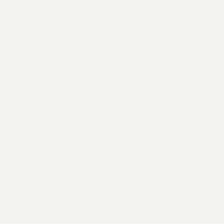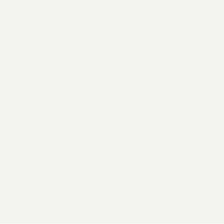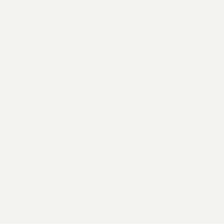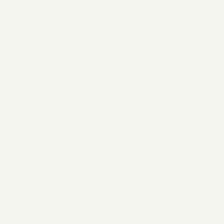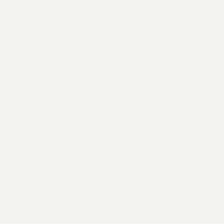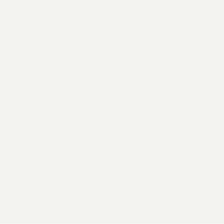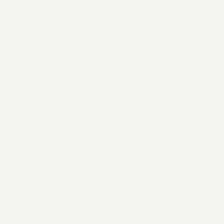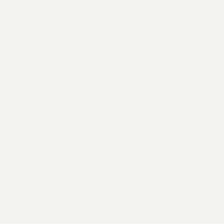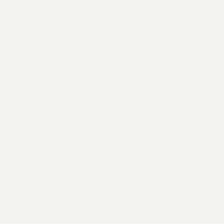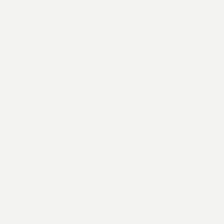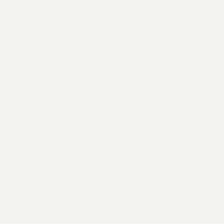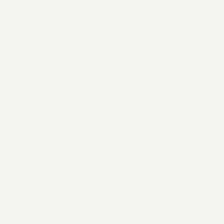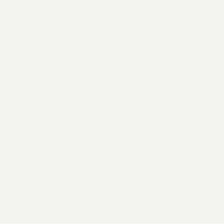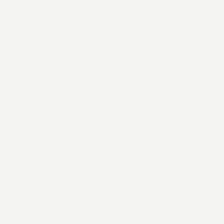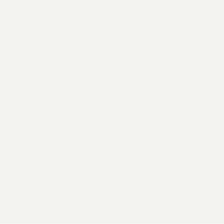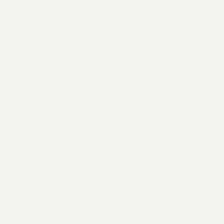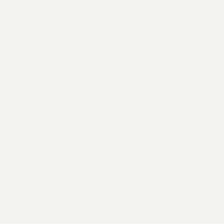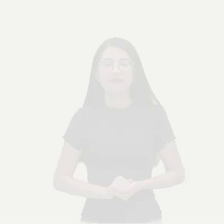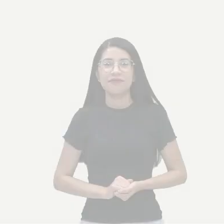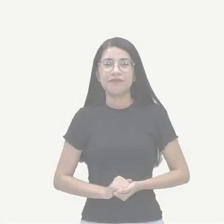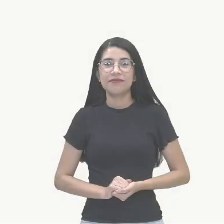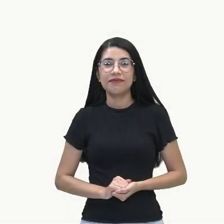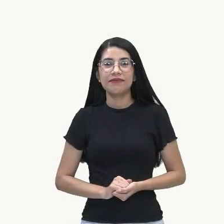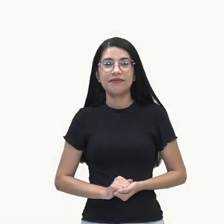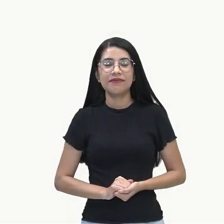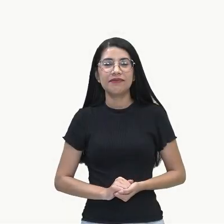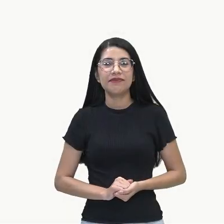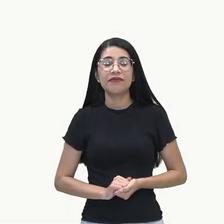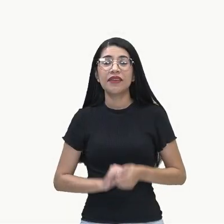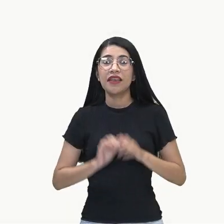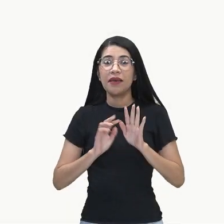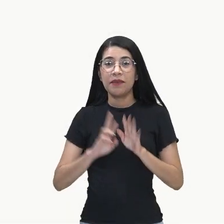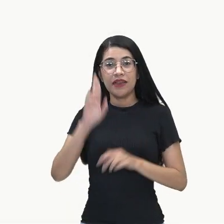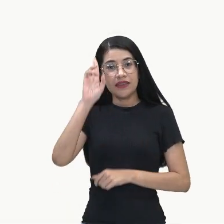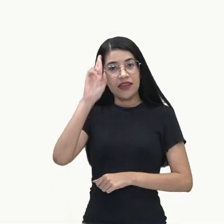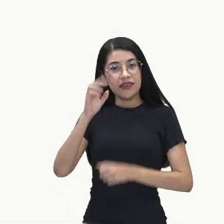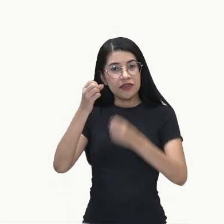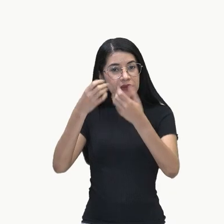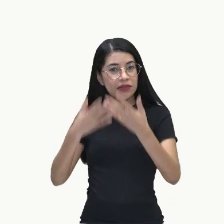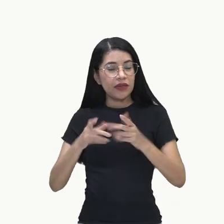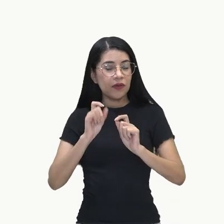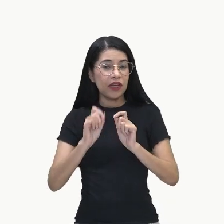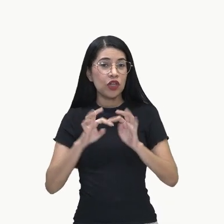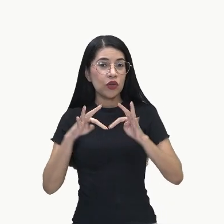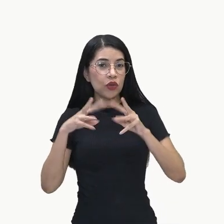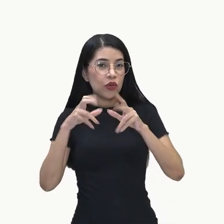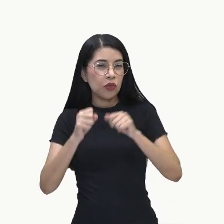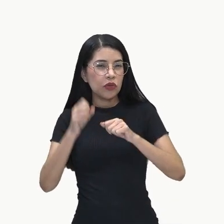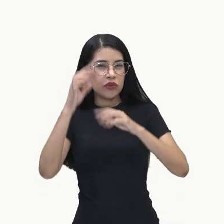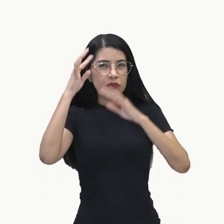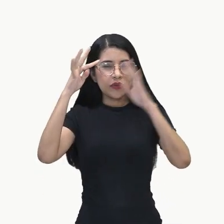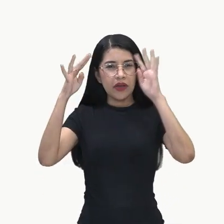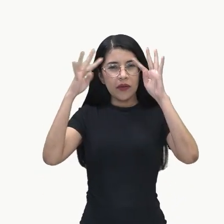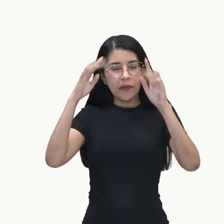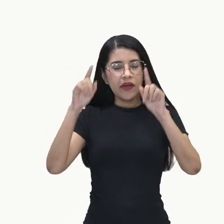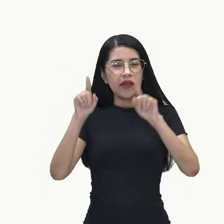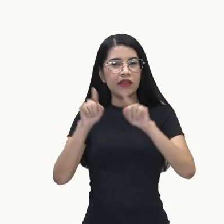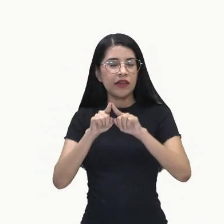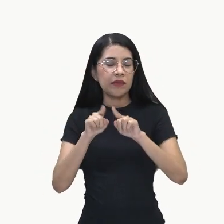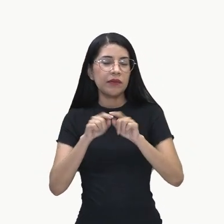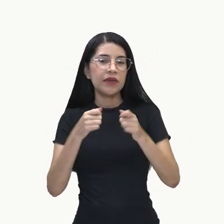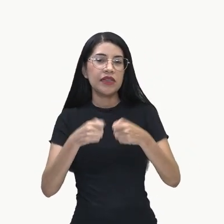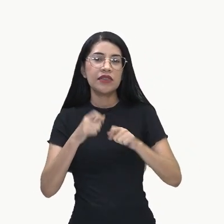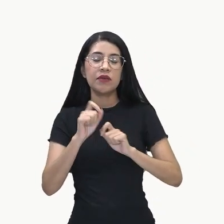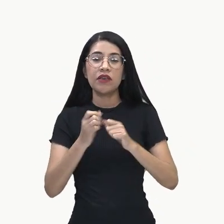que todas as nossas ideias ou noções devem ter